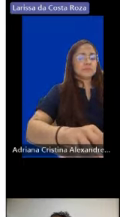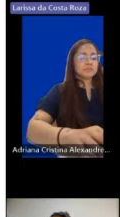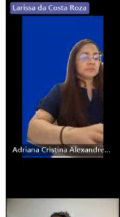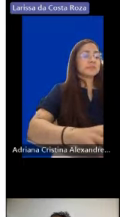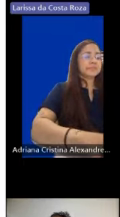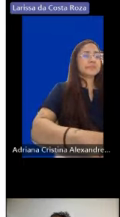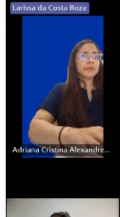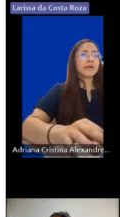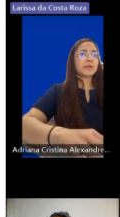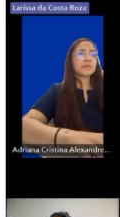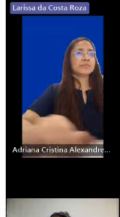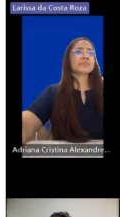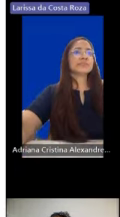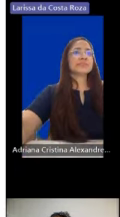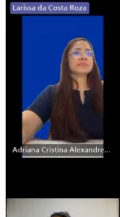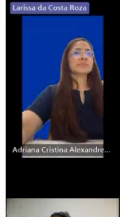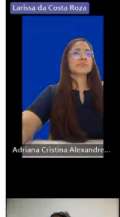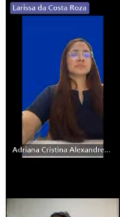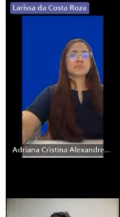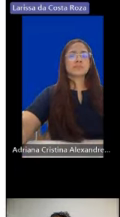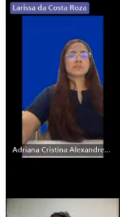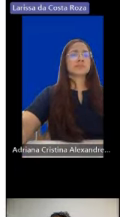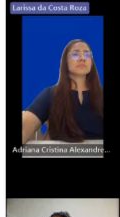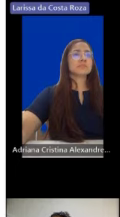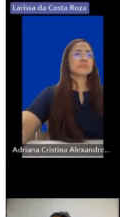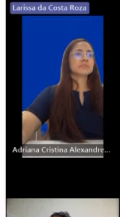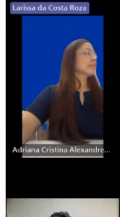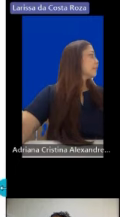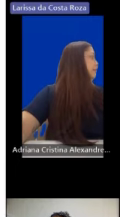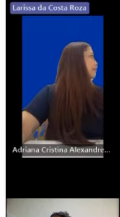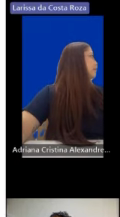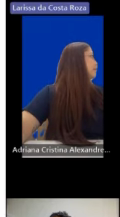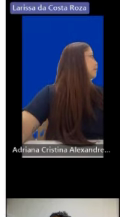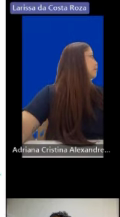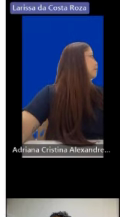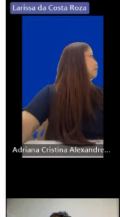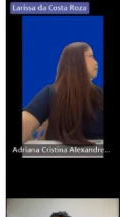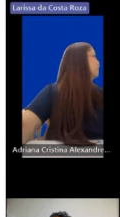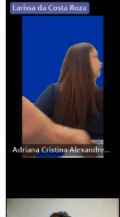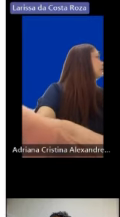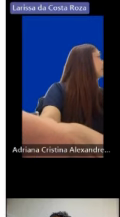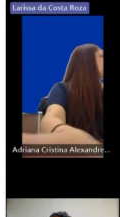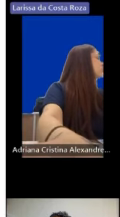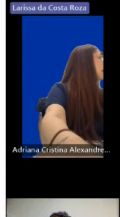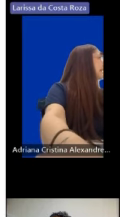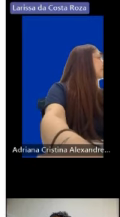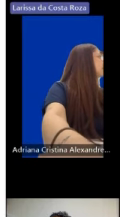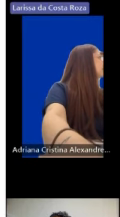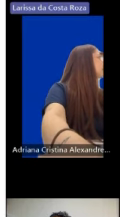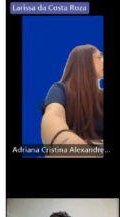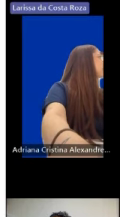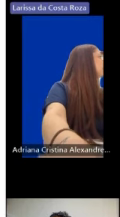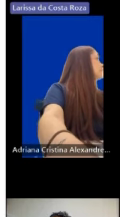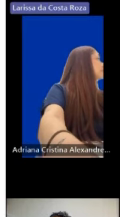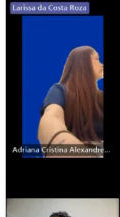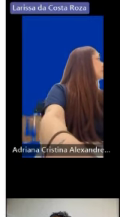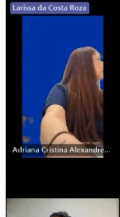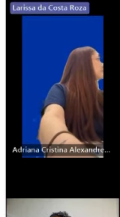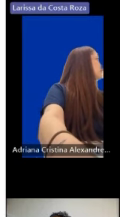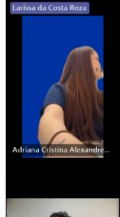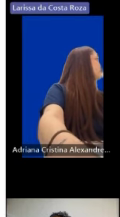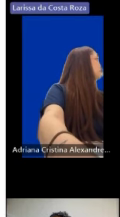auditoria, mas por controle nosso, segurança do paciente, a gente quiser saber quando que a gente abriu aquele carrinho, né, qual lacre que foi aberto aquele dia que teve aquela intercorrência, a gente já tem tudo isso muito bem